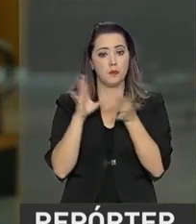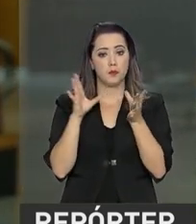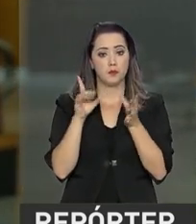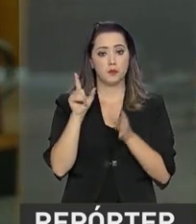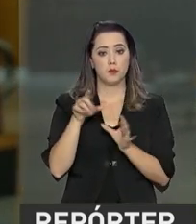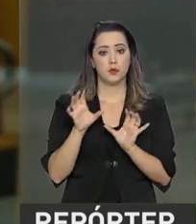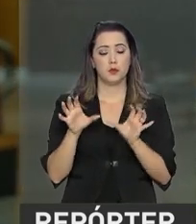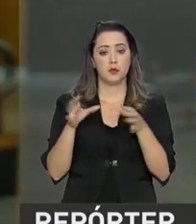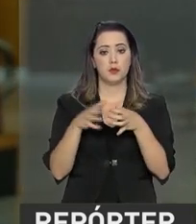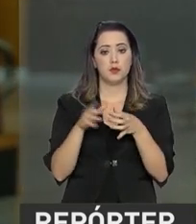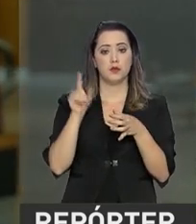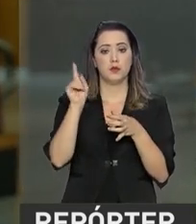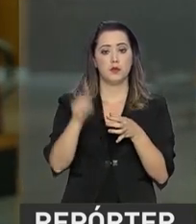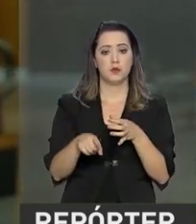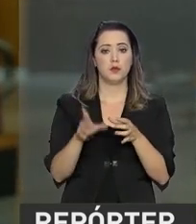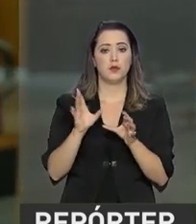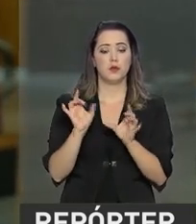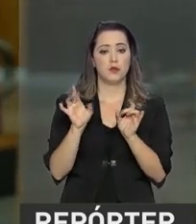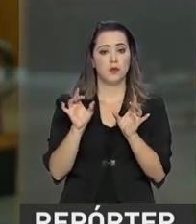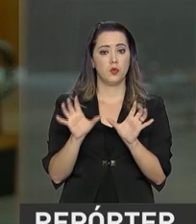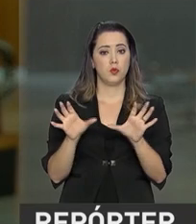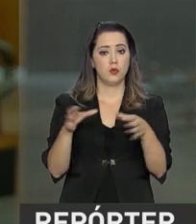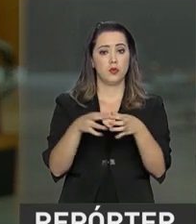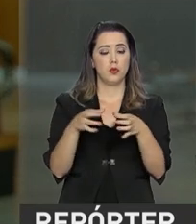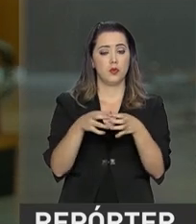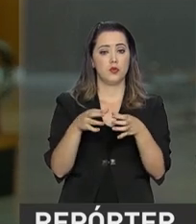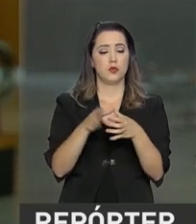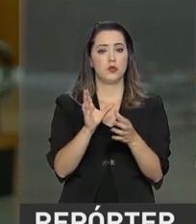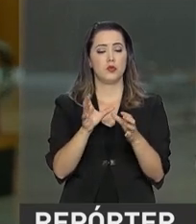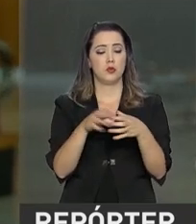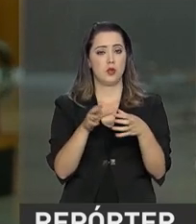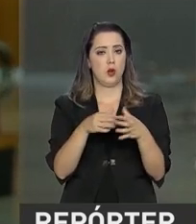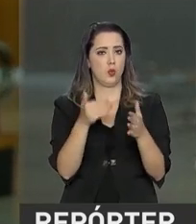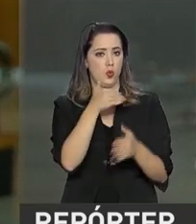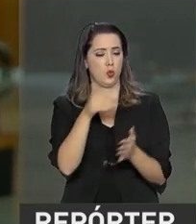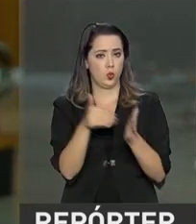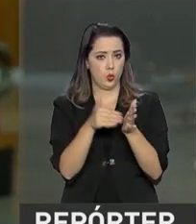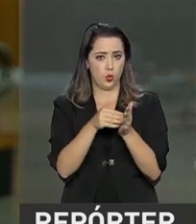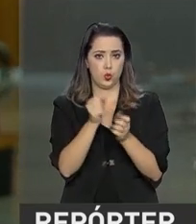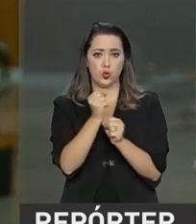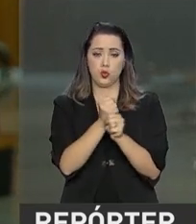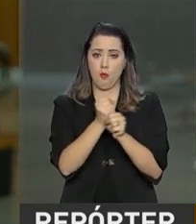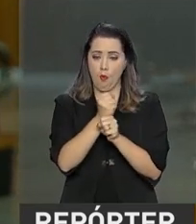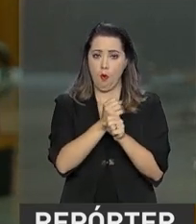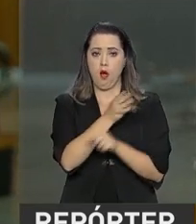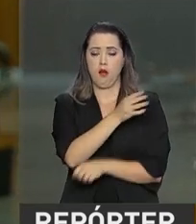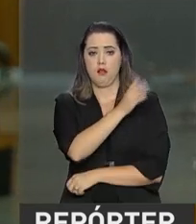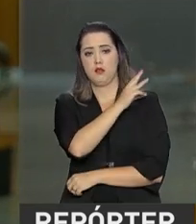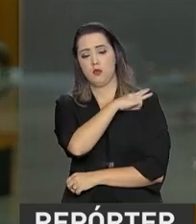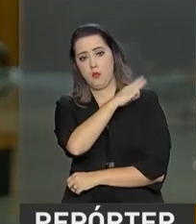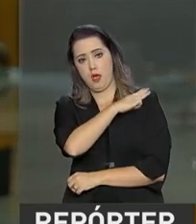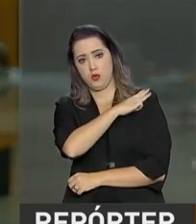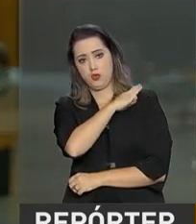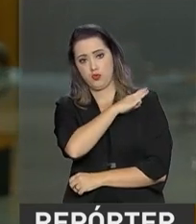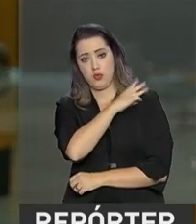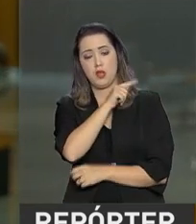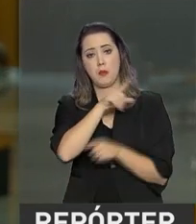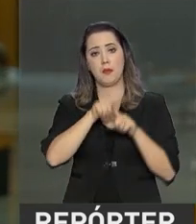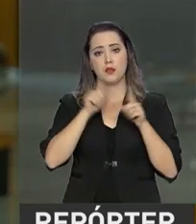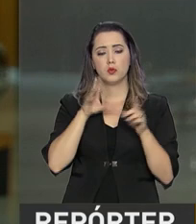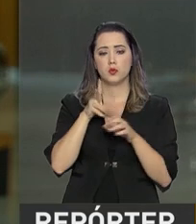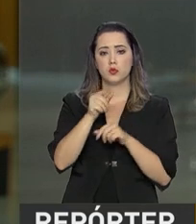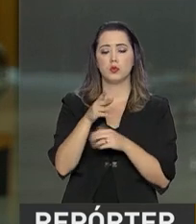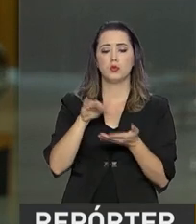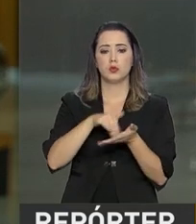para esse é a gratuidade é automática para esses alunos mas a inscrição deve ser feita por todos os estudantes que buscam uma